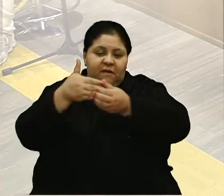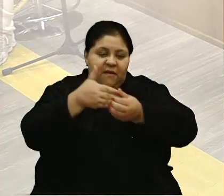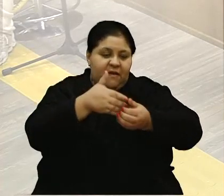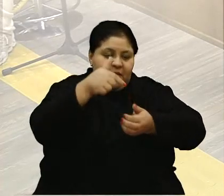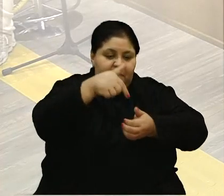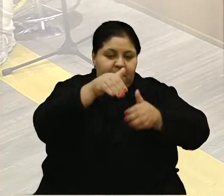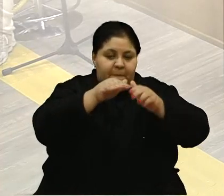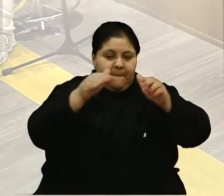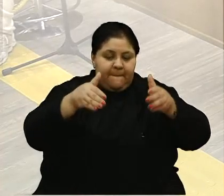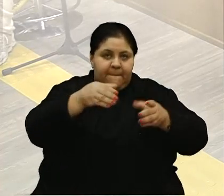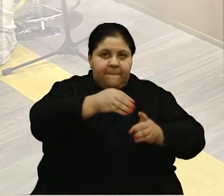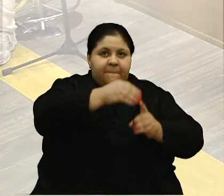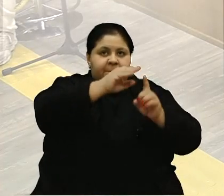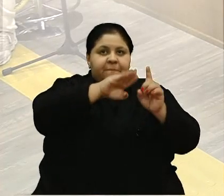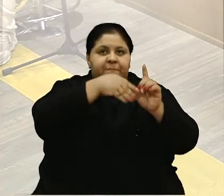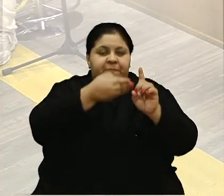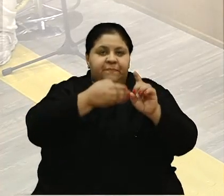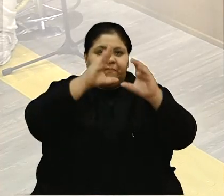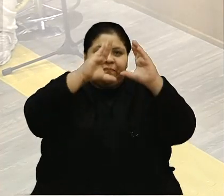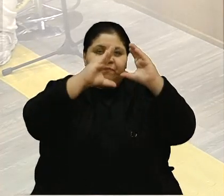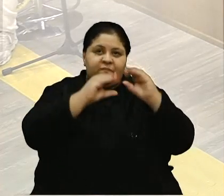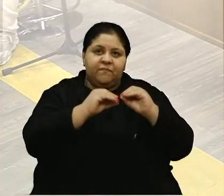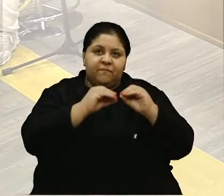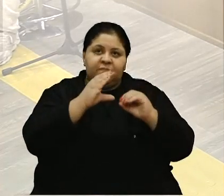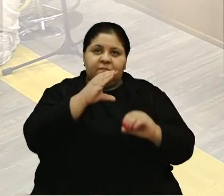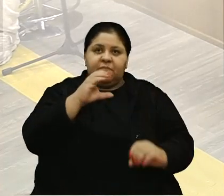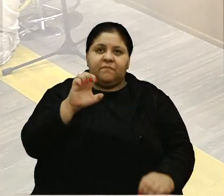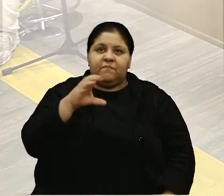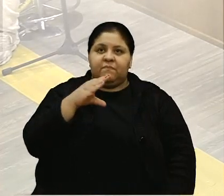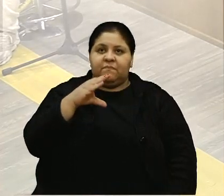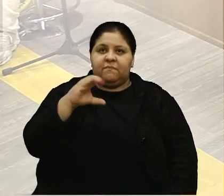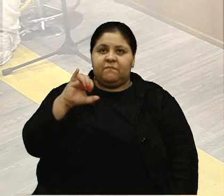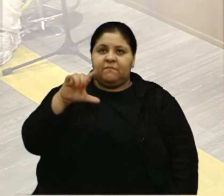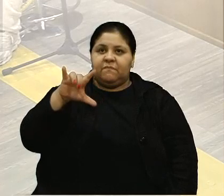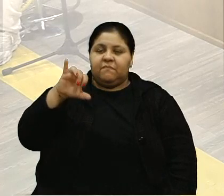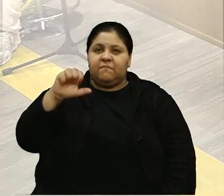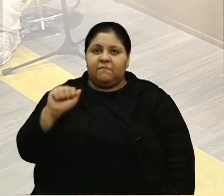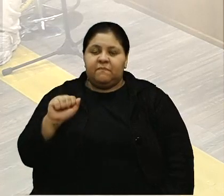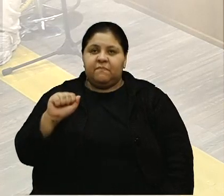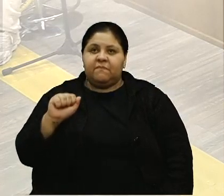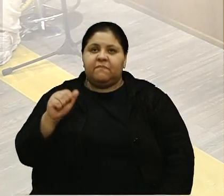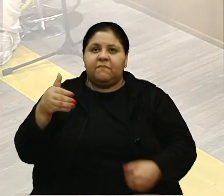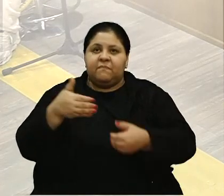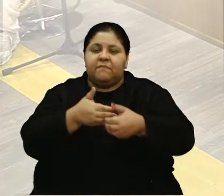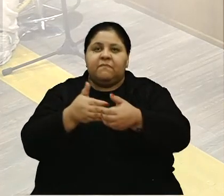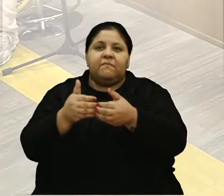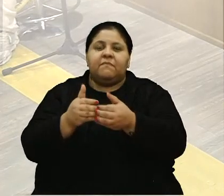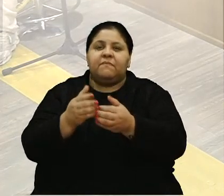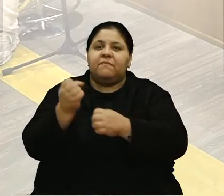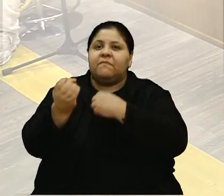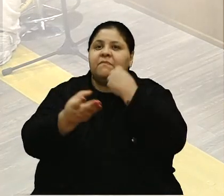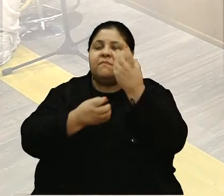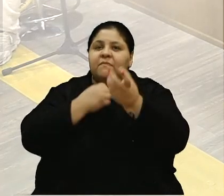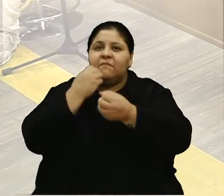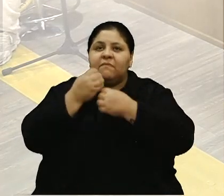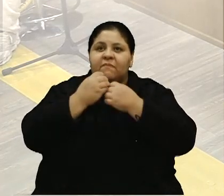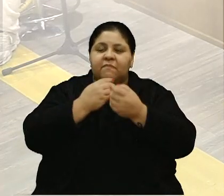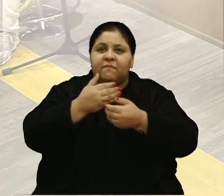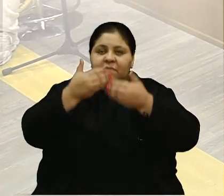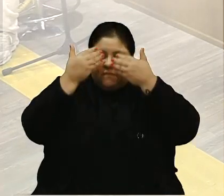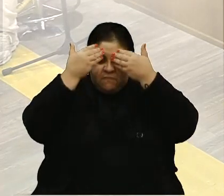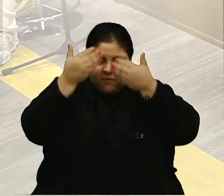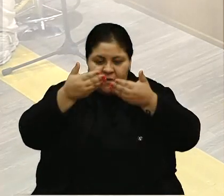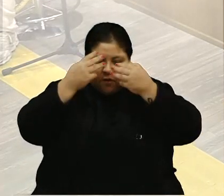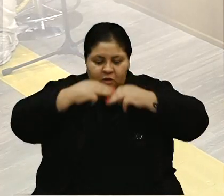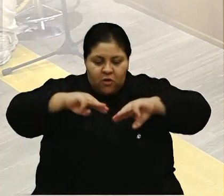principal a grande homenageada da noite de hoje, Cecília Rodrigues Modesto, que entrará com um ponto em reverência ao orixá